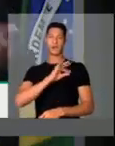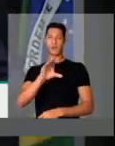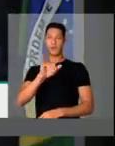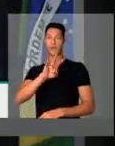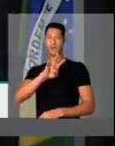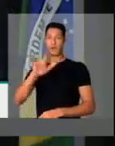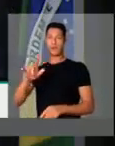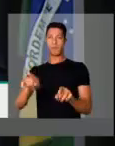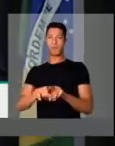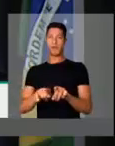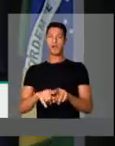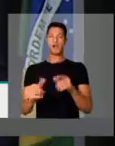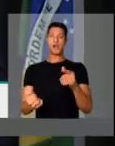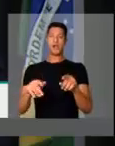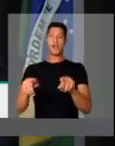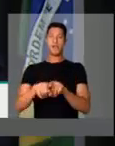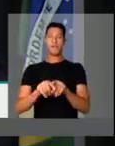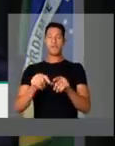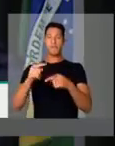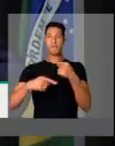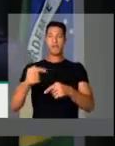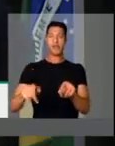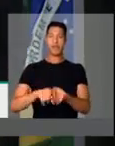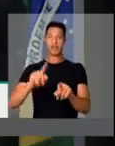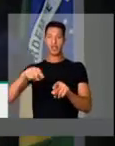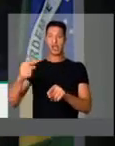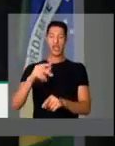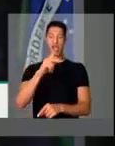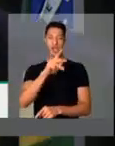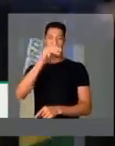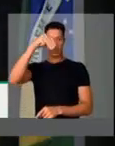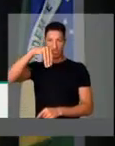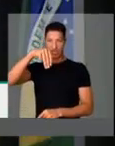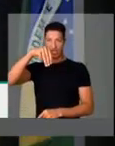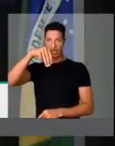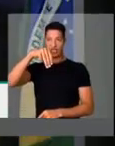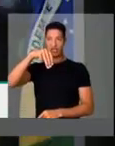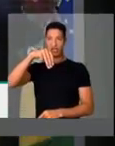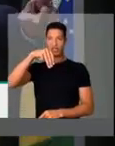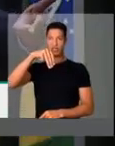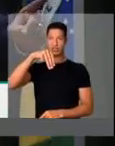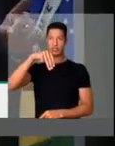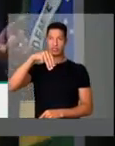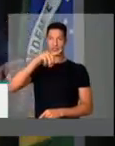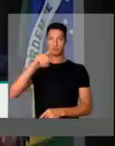policiais civis e, por consequência, depois dos policiais militares.